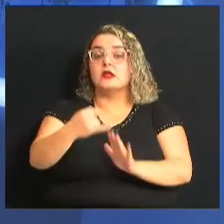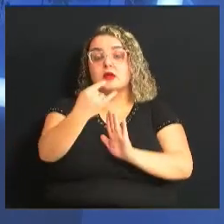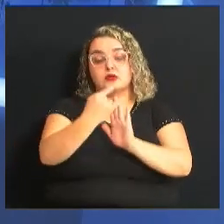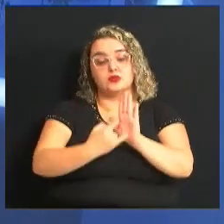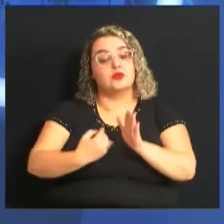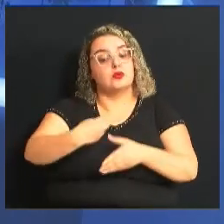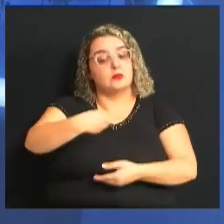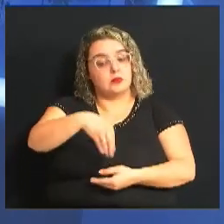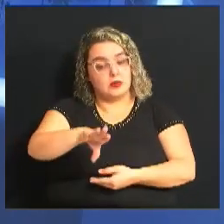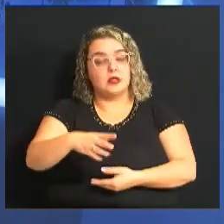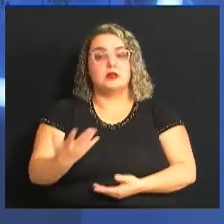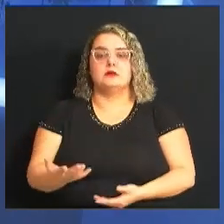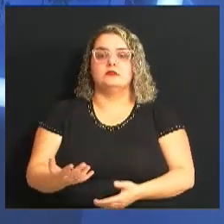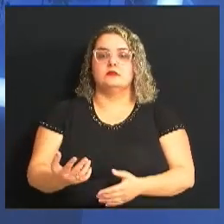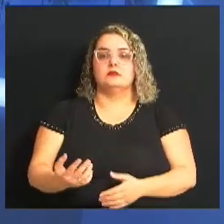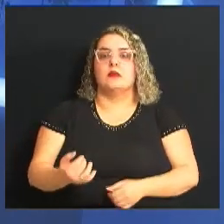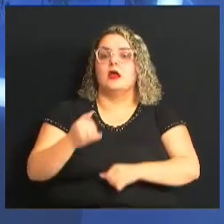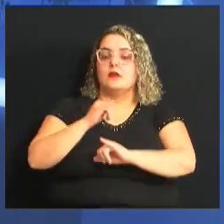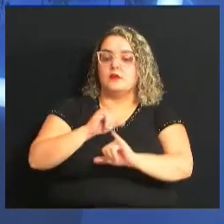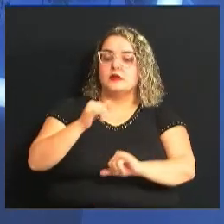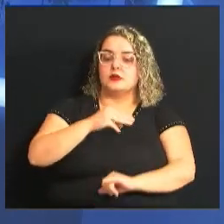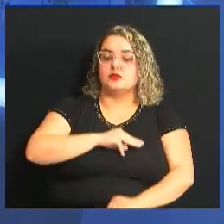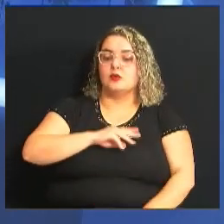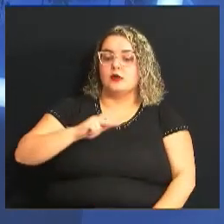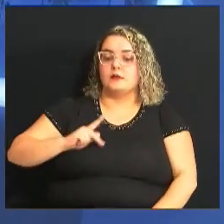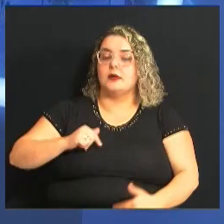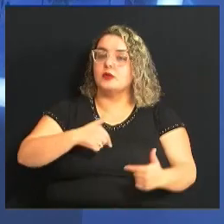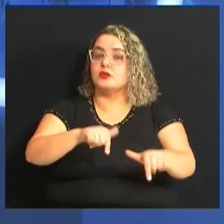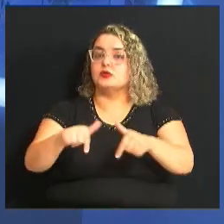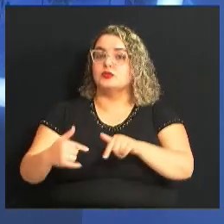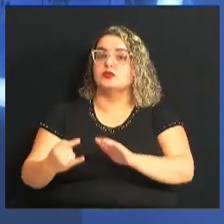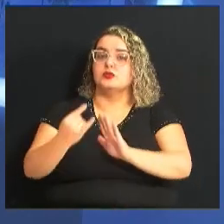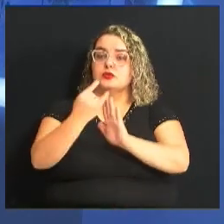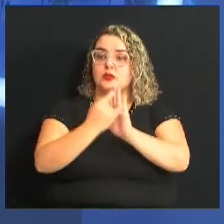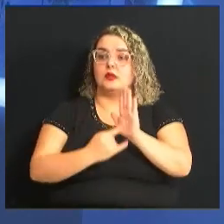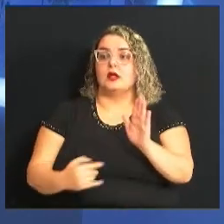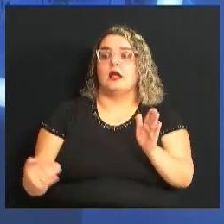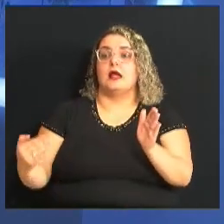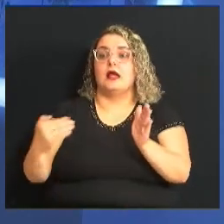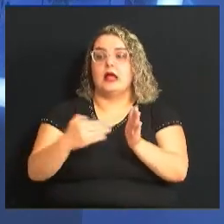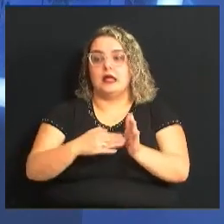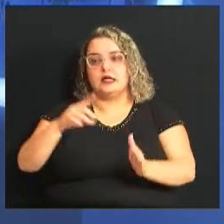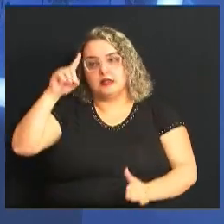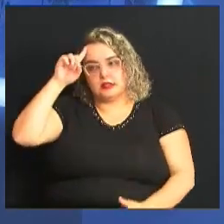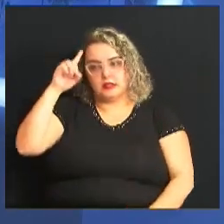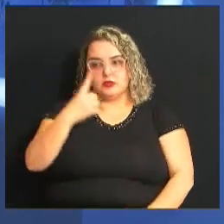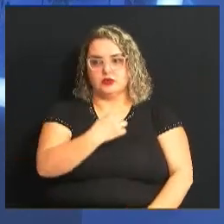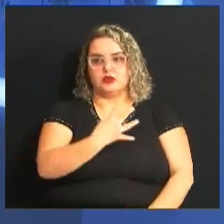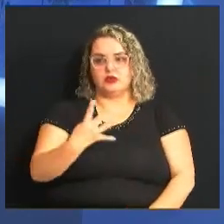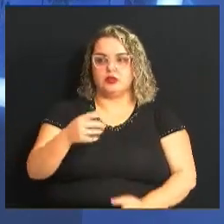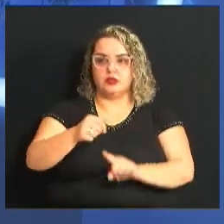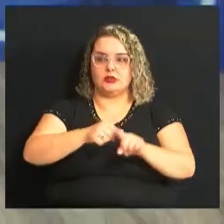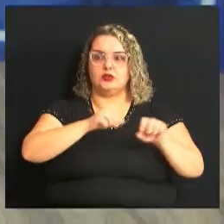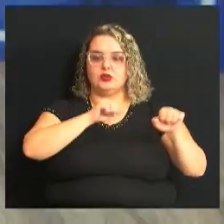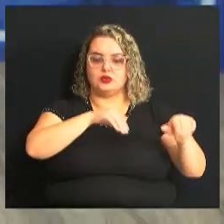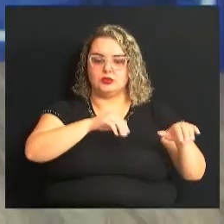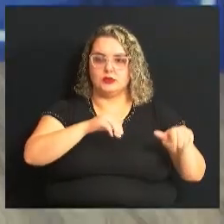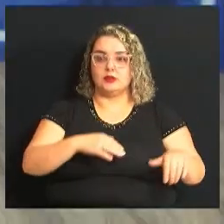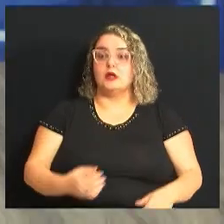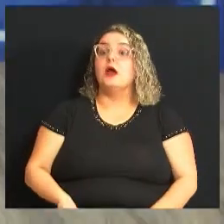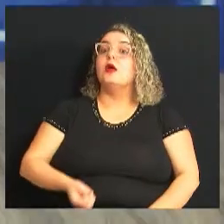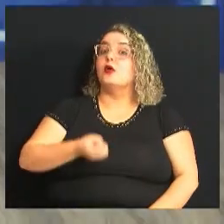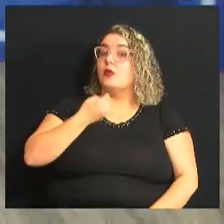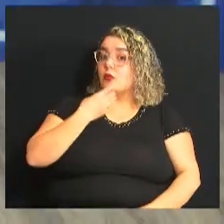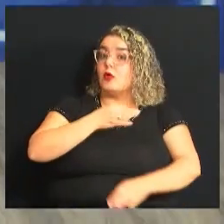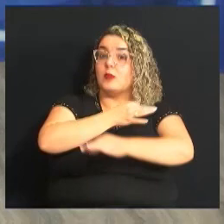nota do Ministério Público do Trabalho, esses documentos devem ser enviados até o dia 14 de setembro. E boa sorte